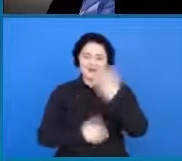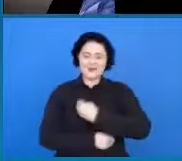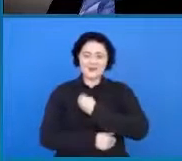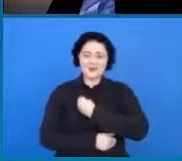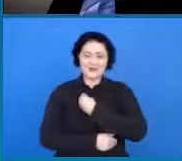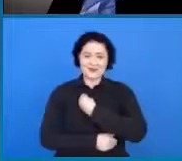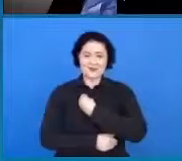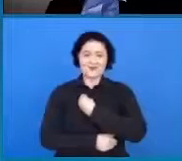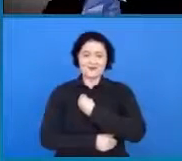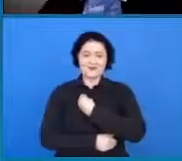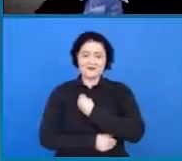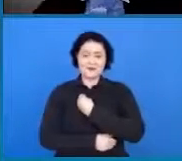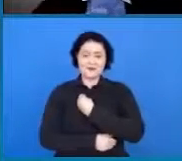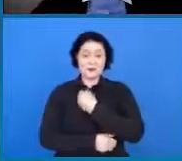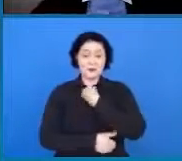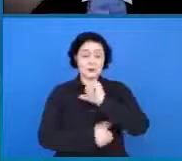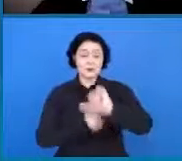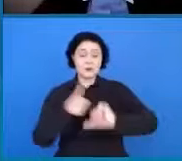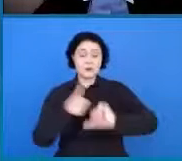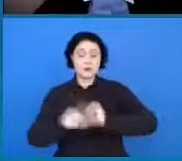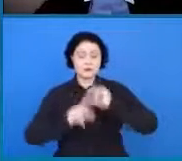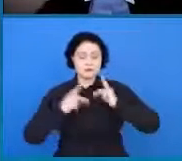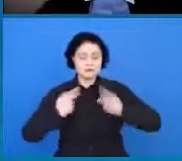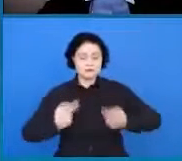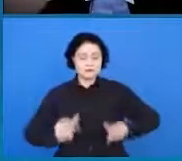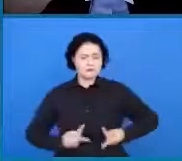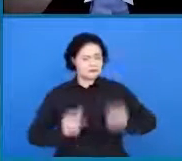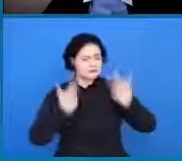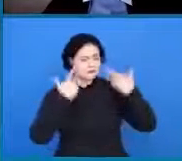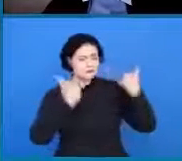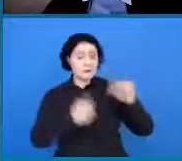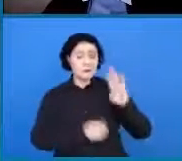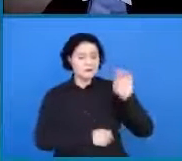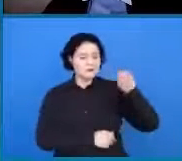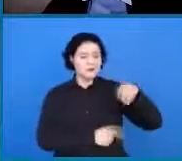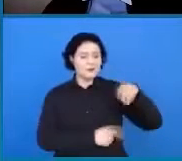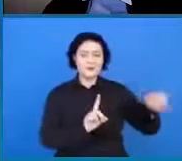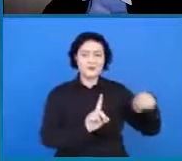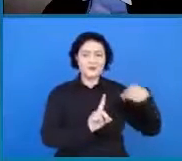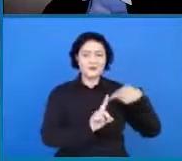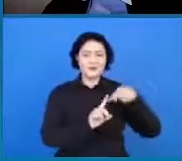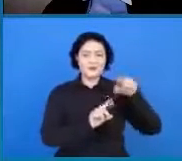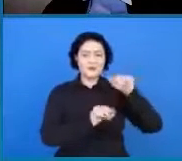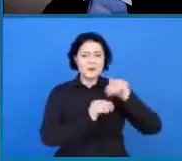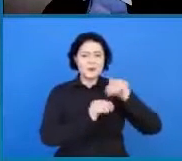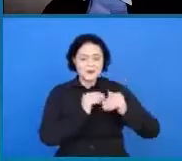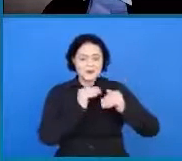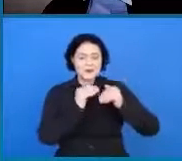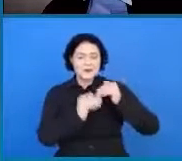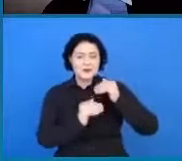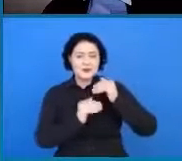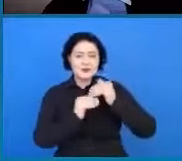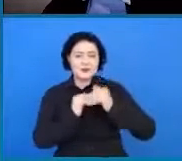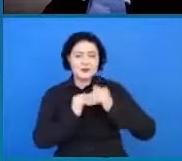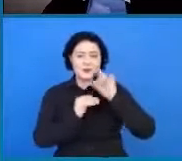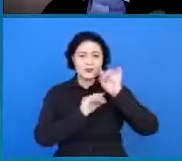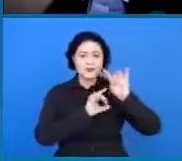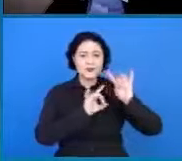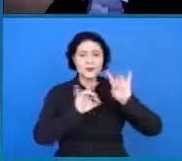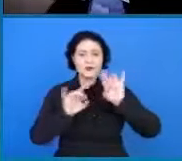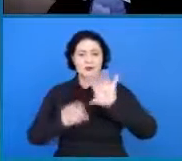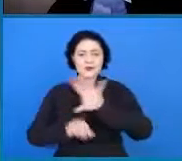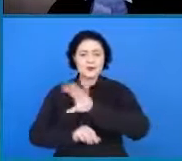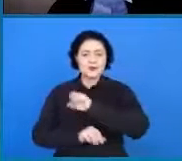viva a transformar homens comuns em homens de bem com gotas homeopáticas de áreas que falassem de